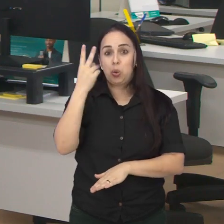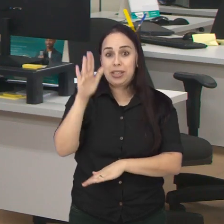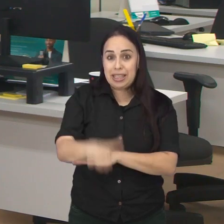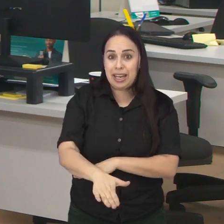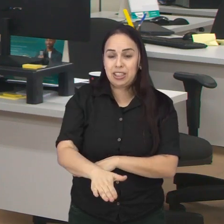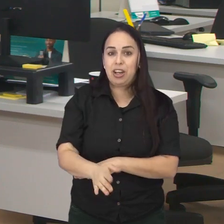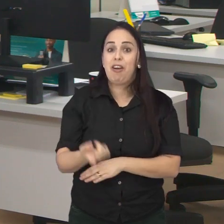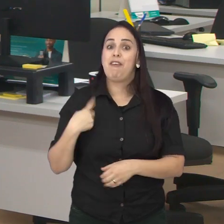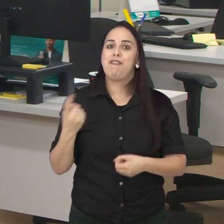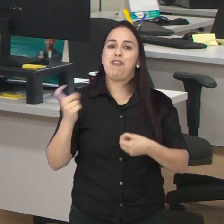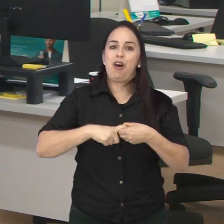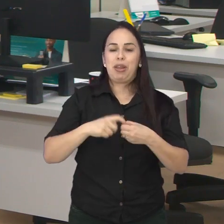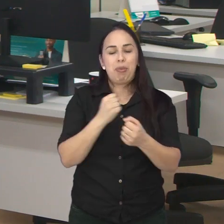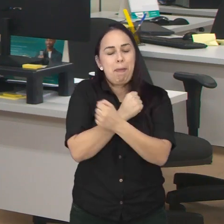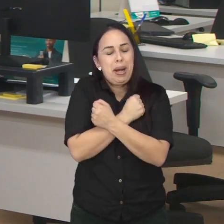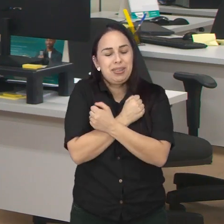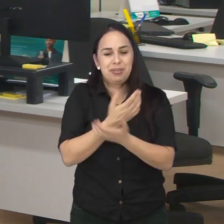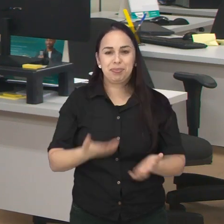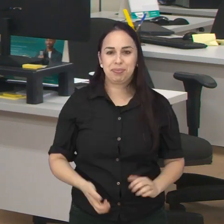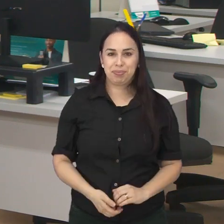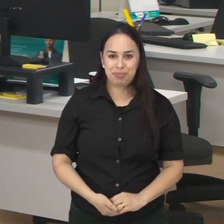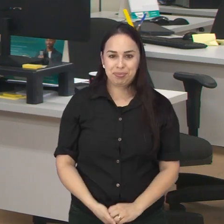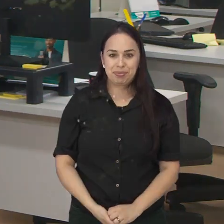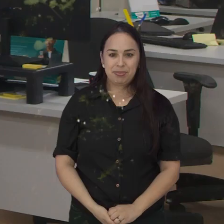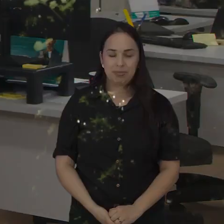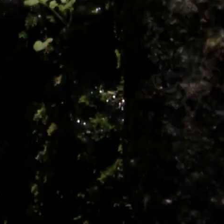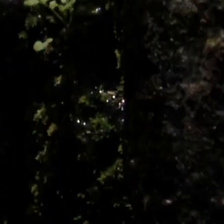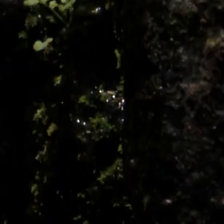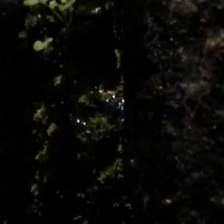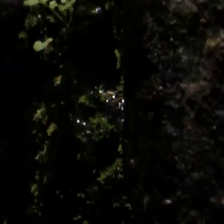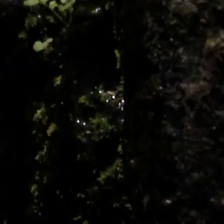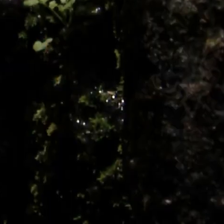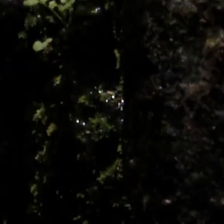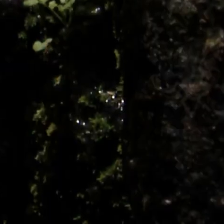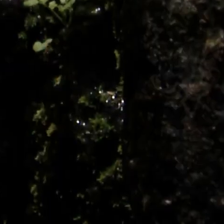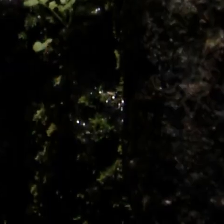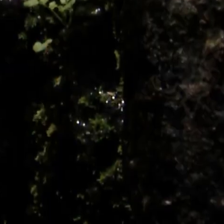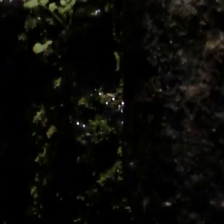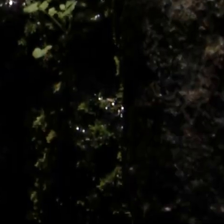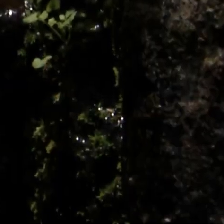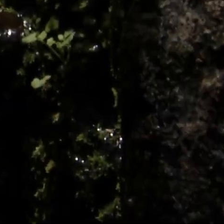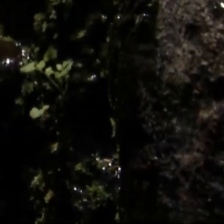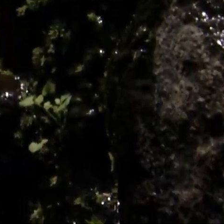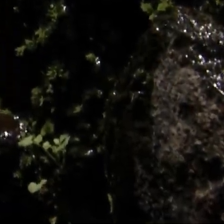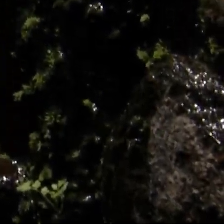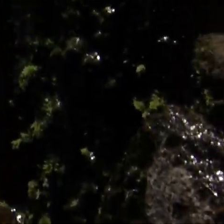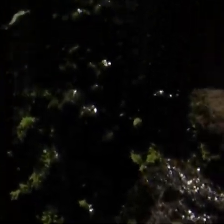2 horas da tarde, a gente está de volta, hein? Um abraço!